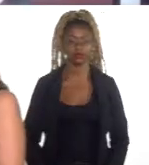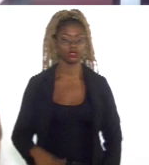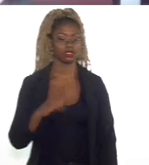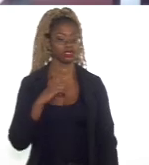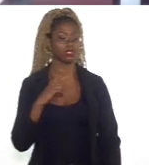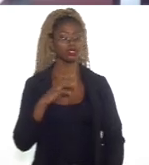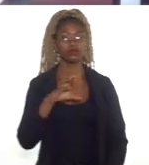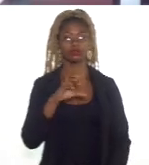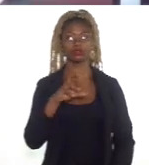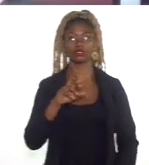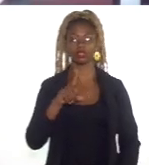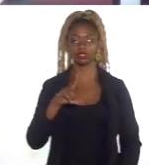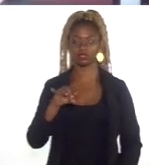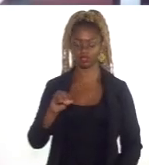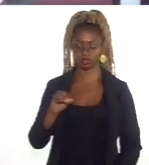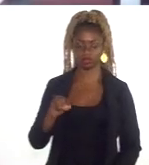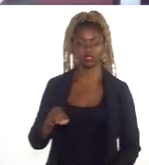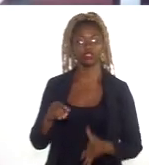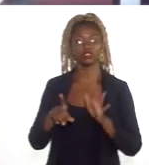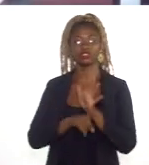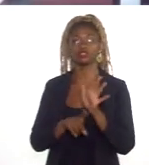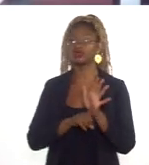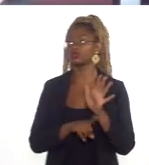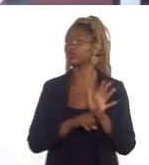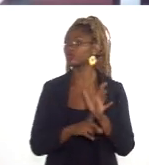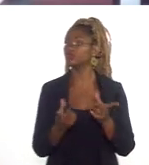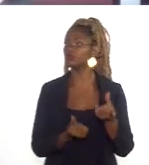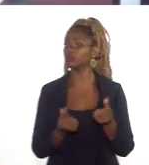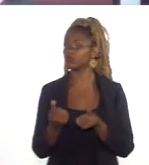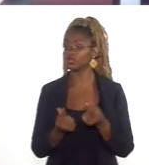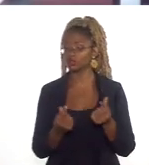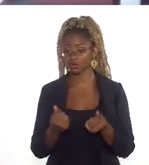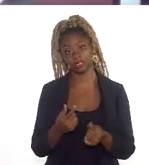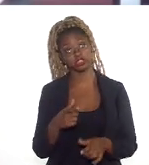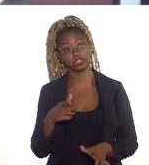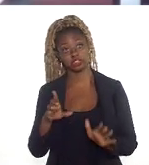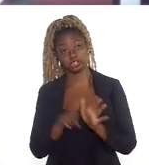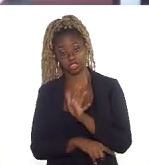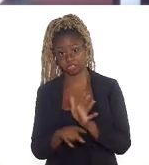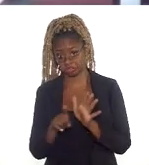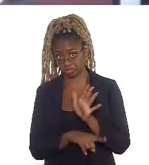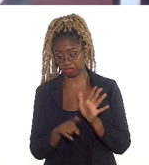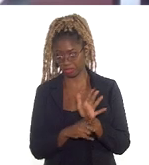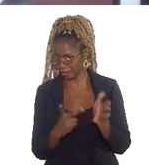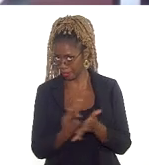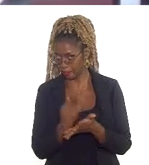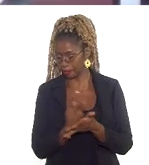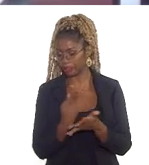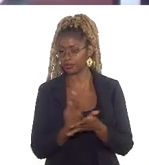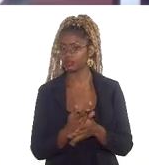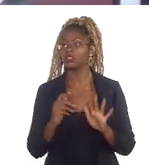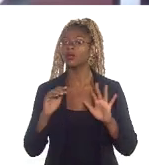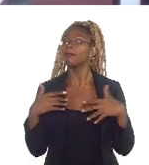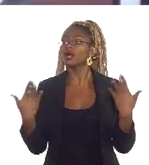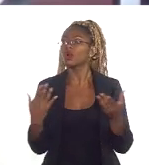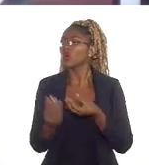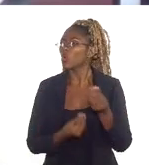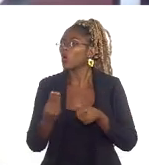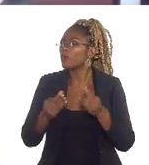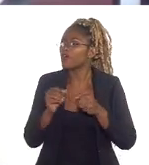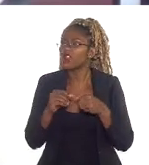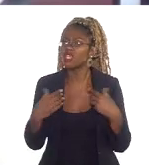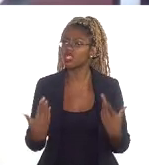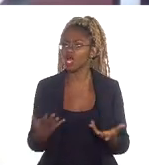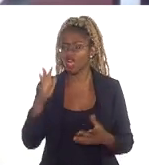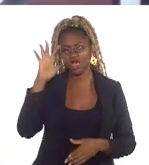sido deduzido, um valor que teria sido deduzido de forma indevida, qual o procedimento a ser seguido, né?